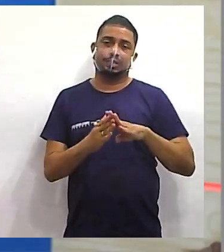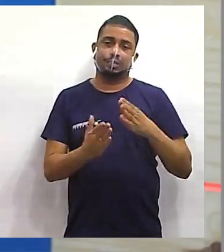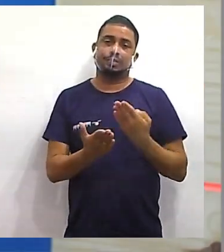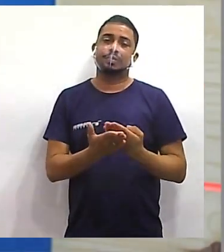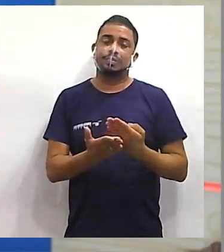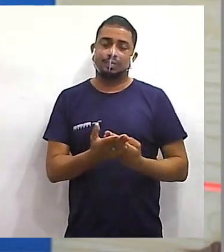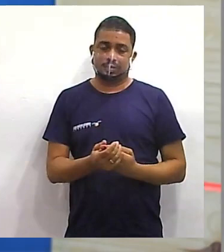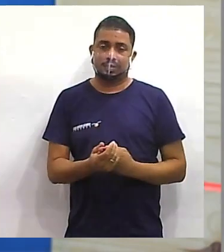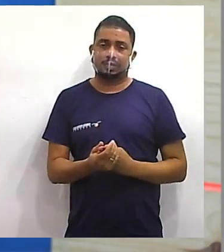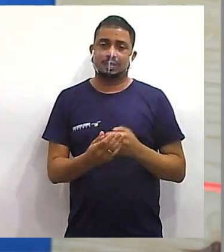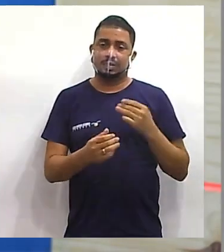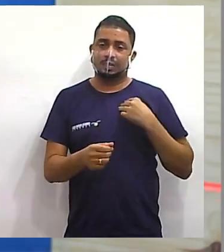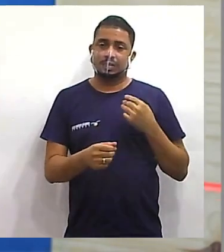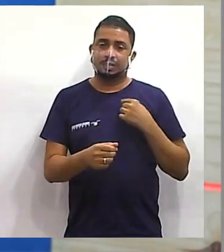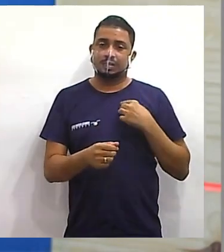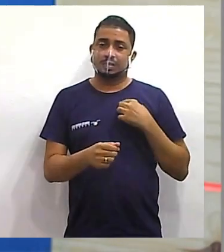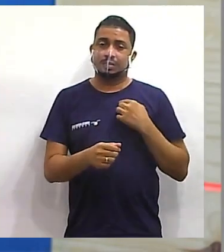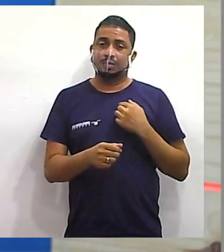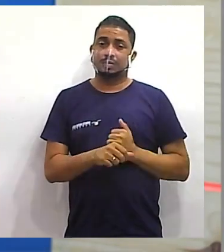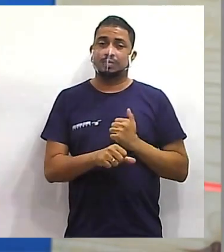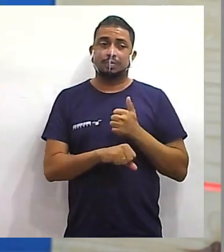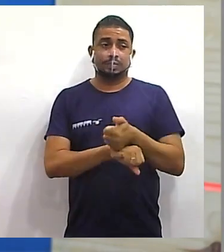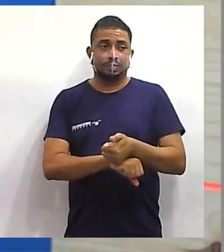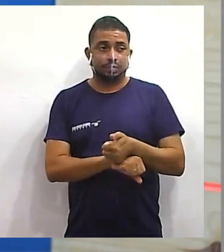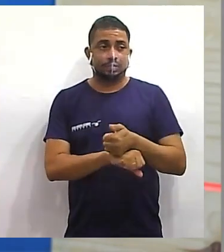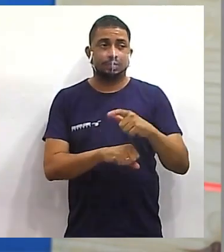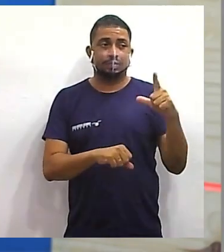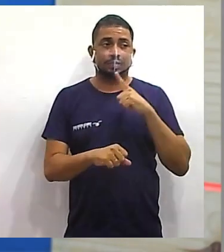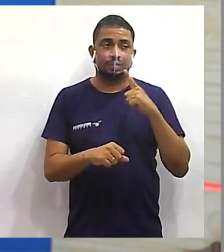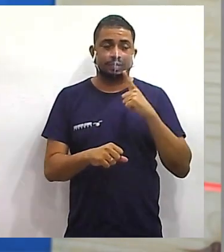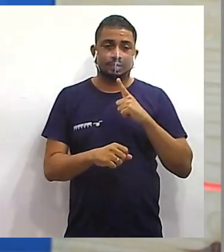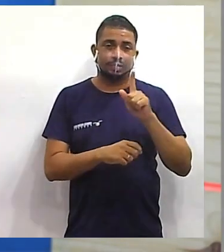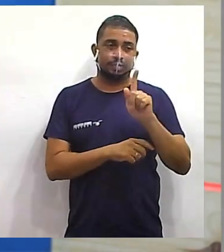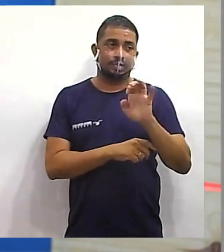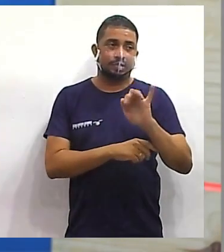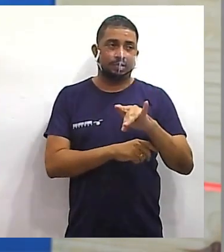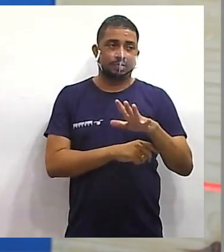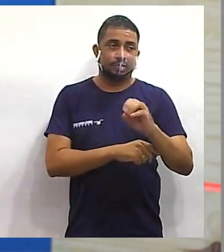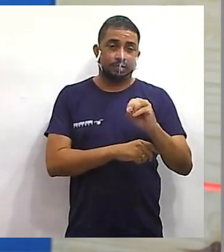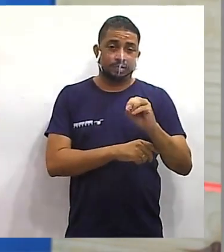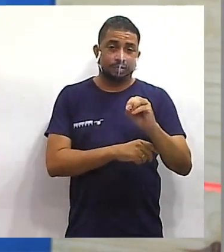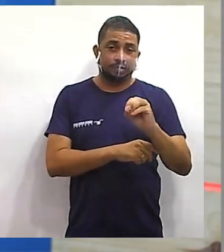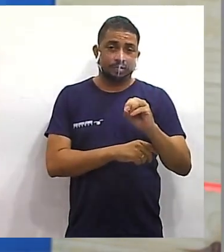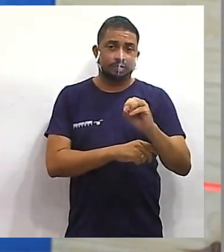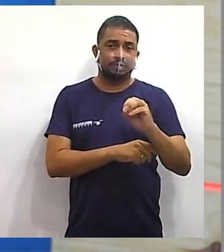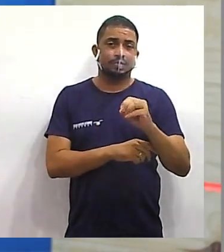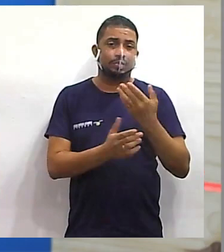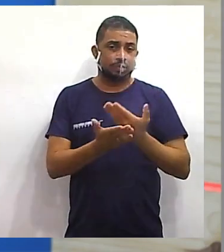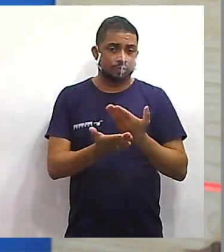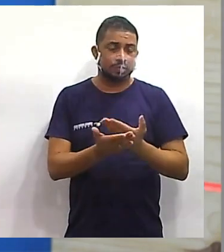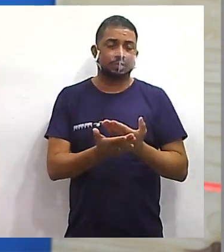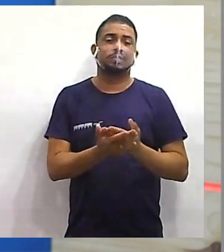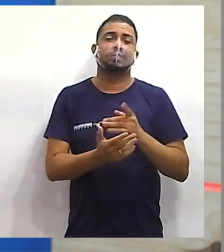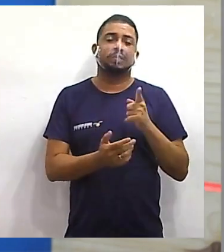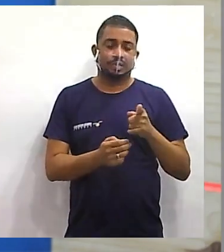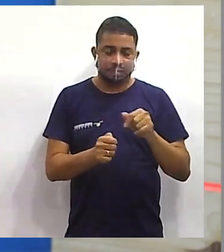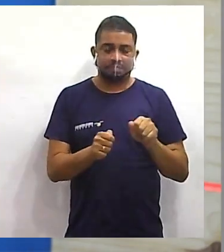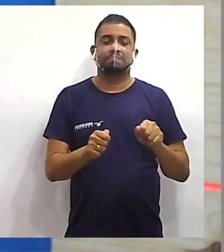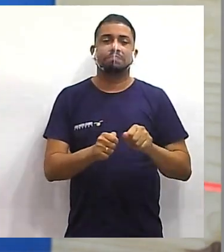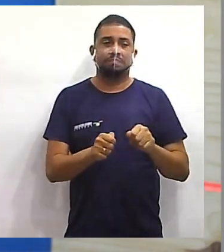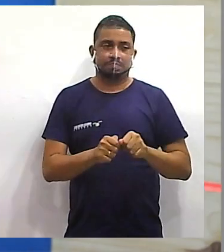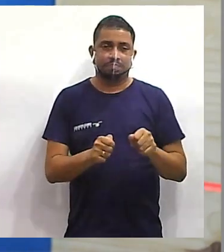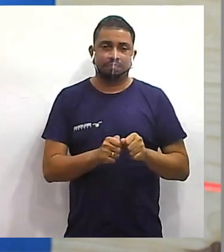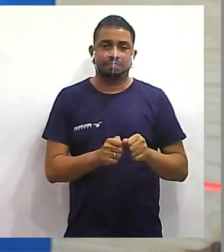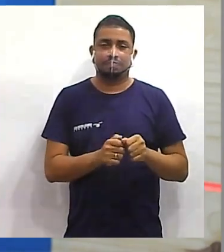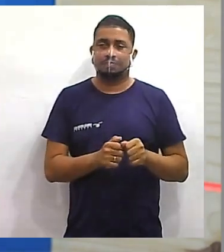eu fui supervisora e que tinha o Grêmio Estudantil. Isso, eu já e conheci funcionava, também. gente. E funcionava. Isso,